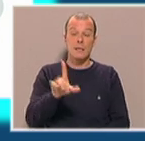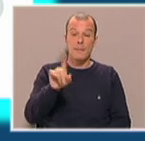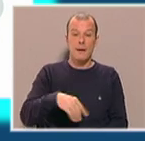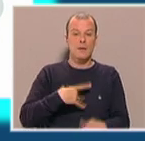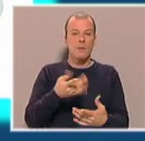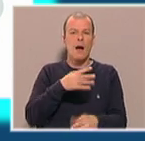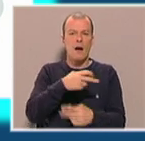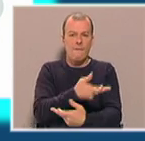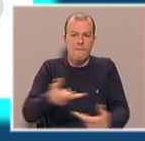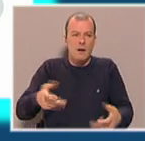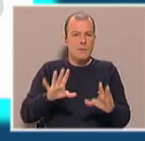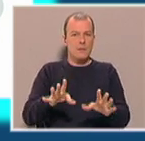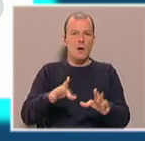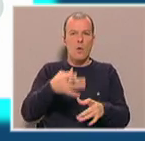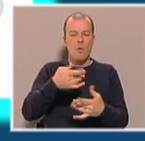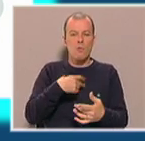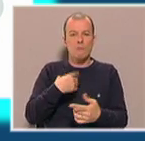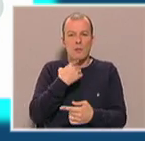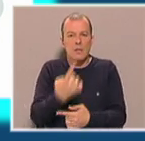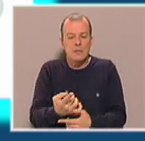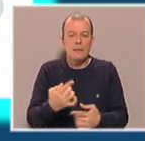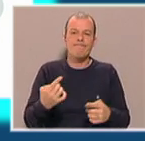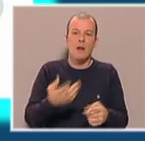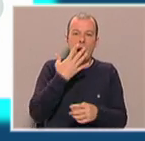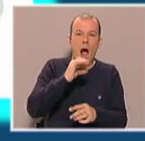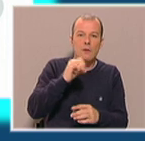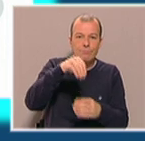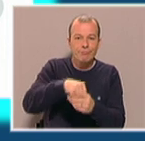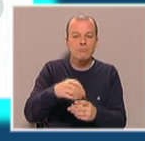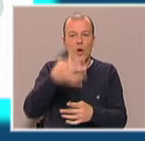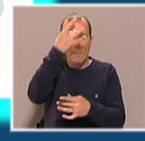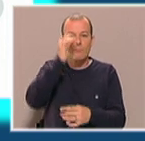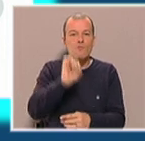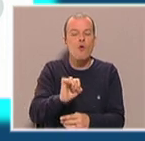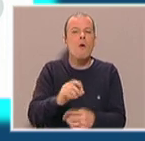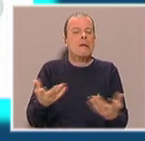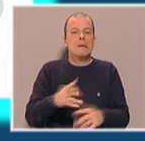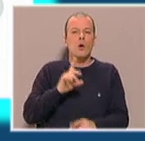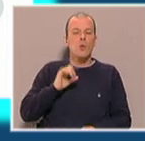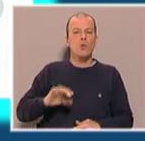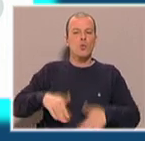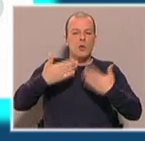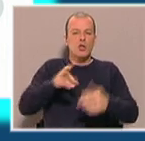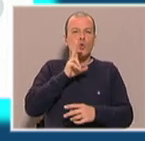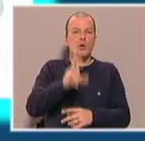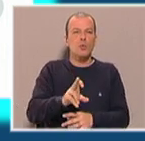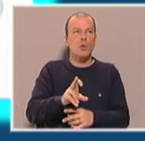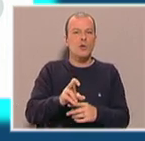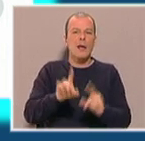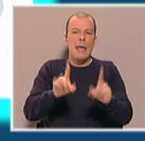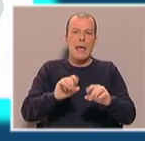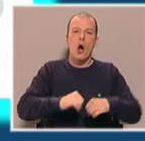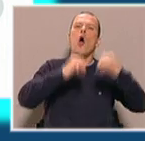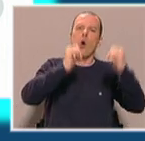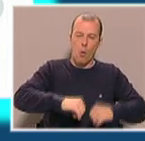comentar uma afirmação, nós, os professores, nas vossas aulas, vocês devem também iniciar essa vossa resposta se concordam ou não concordam